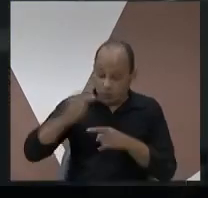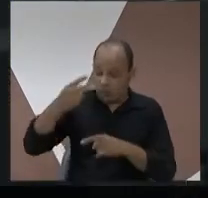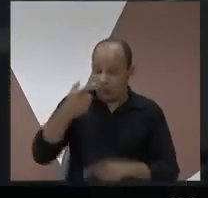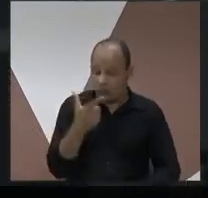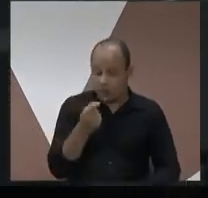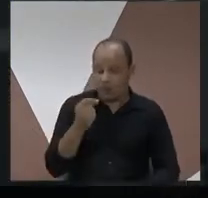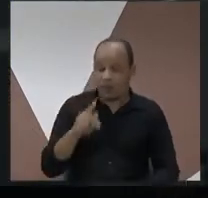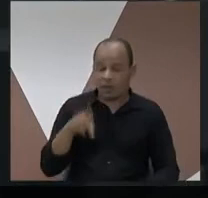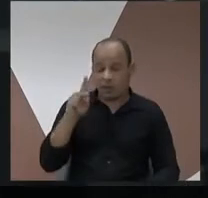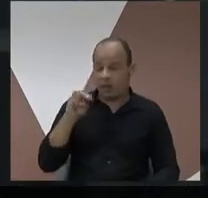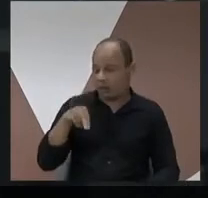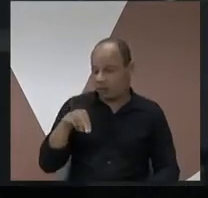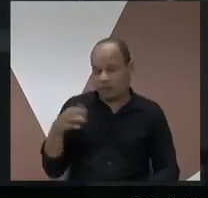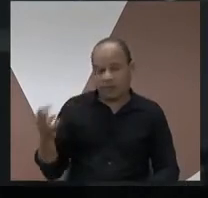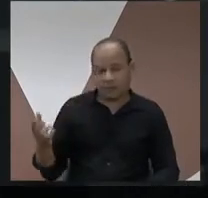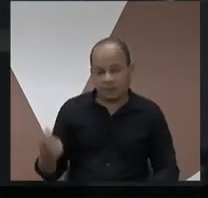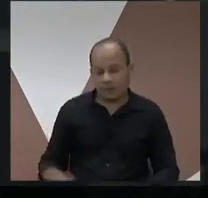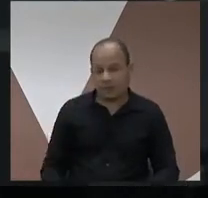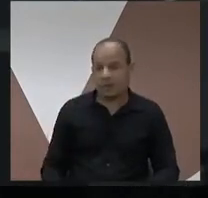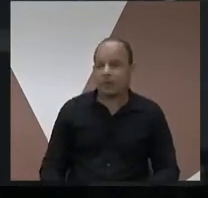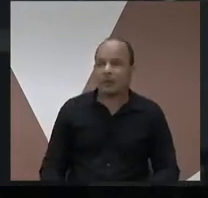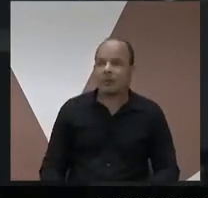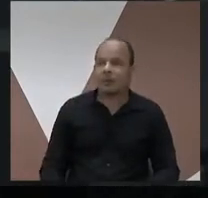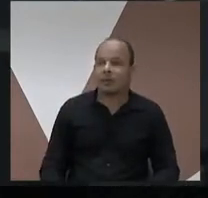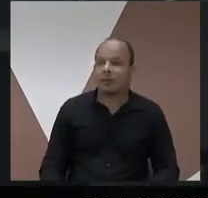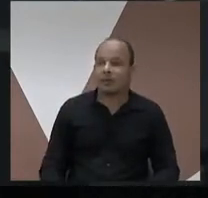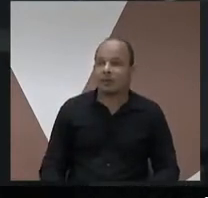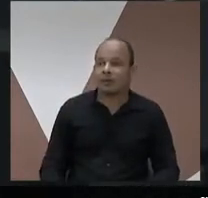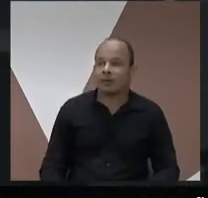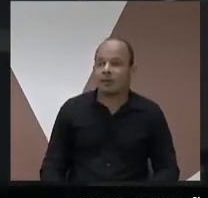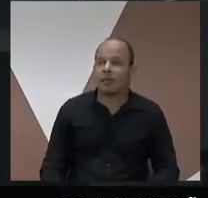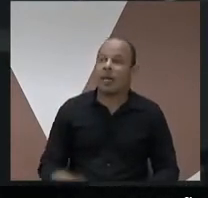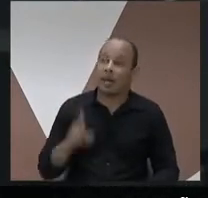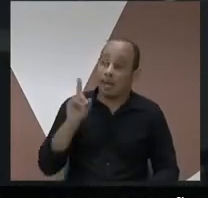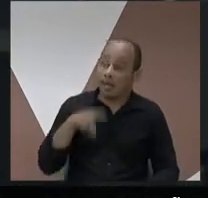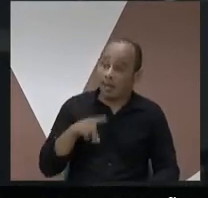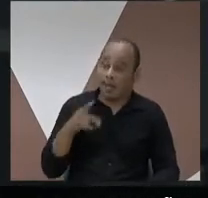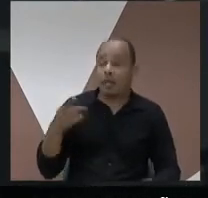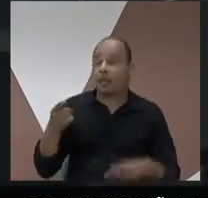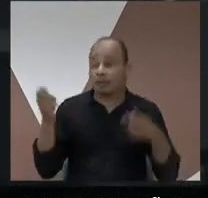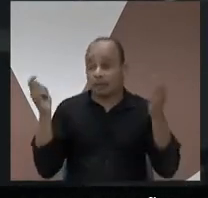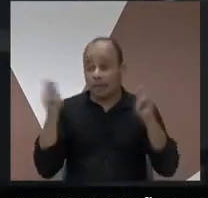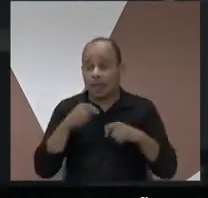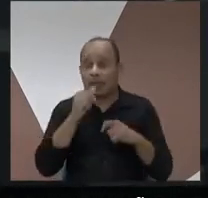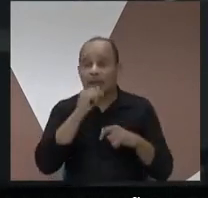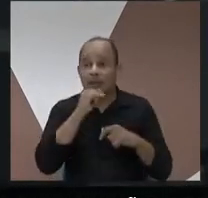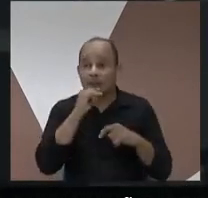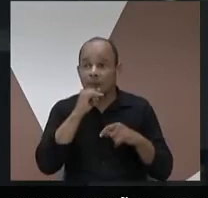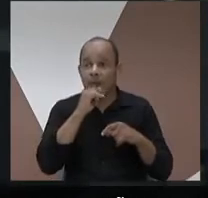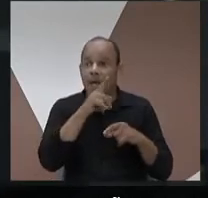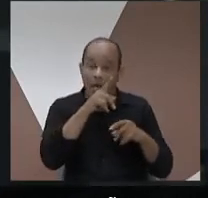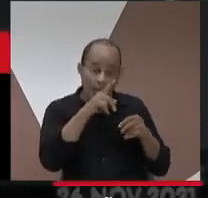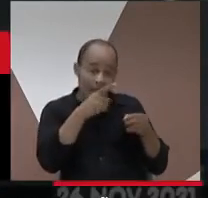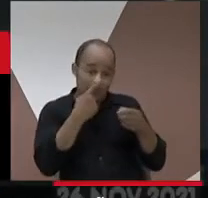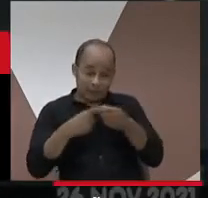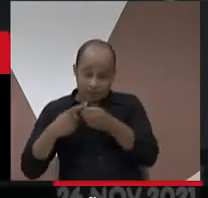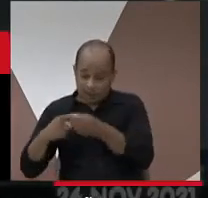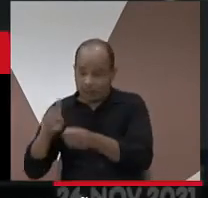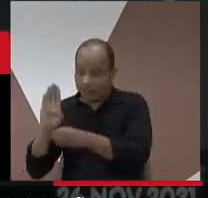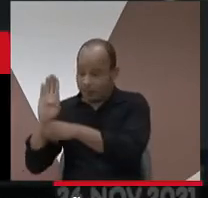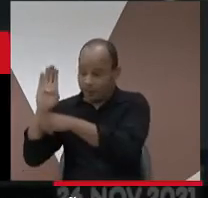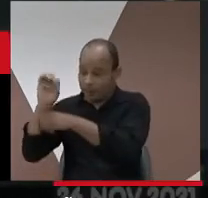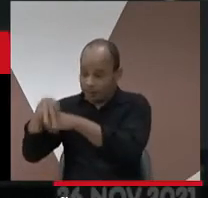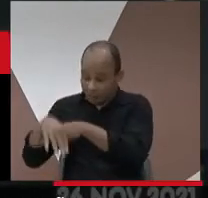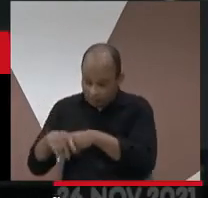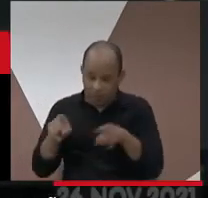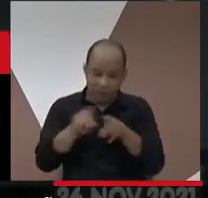serve absolutamente a nada. Serve para captar o trânsito local de Betim, a Contagem, e botar a pagar